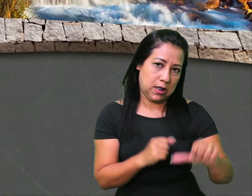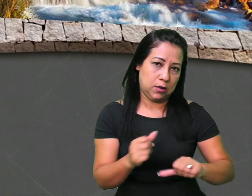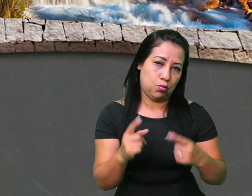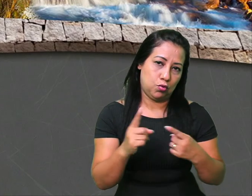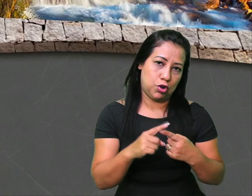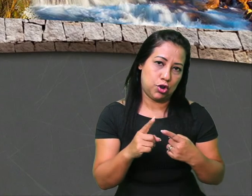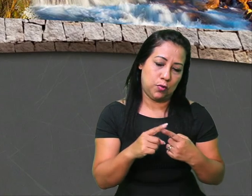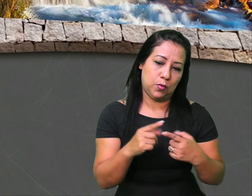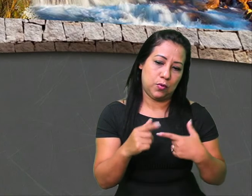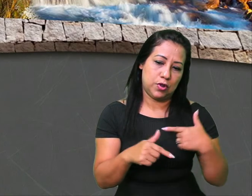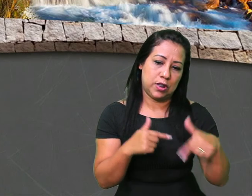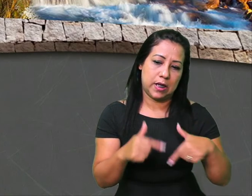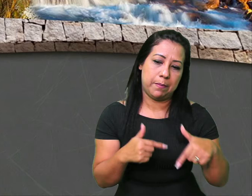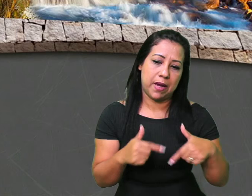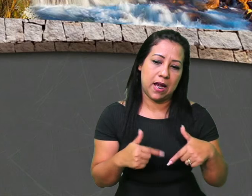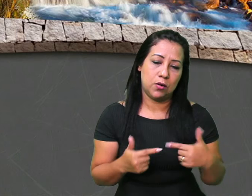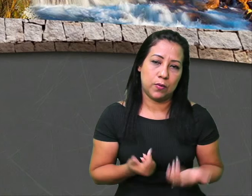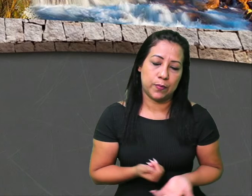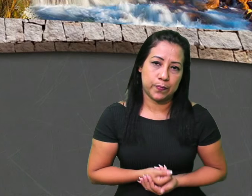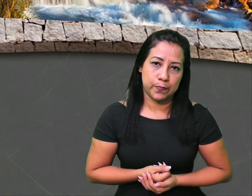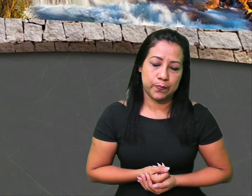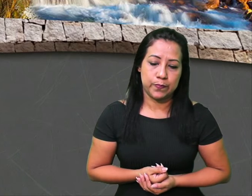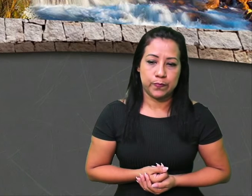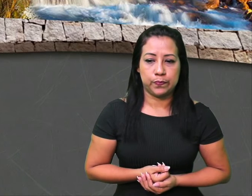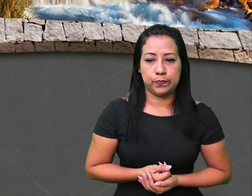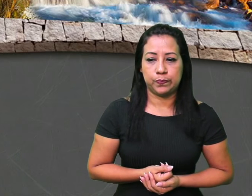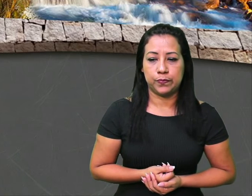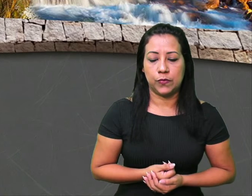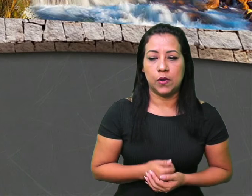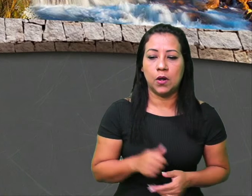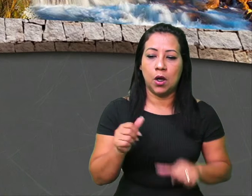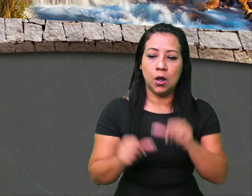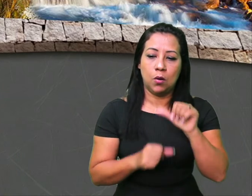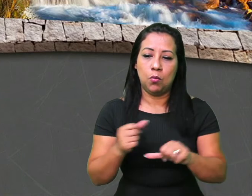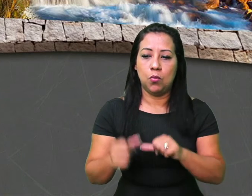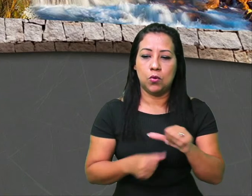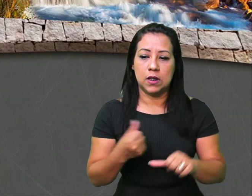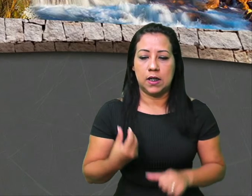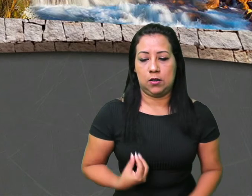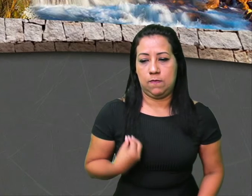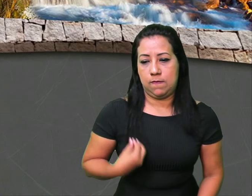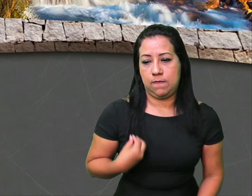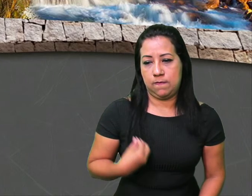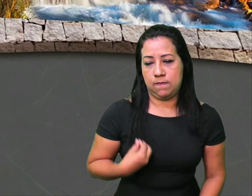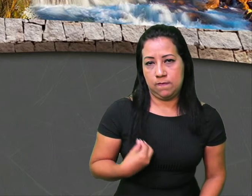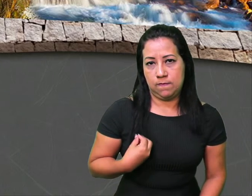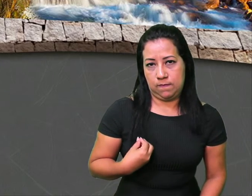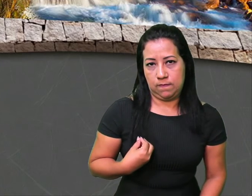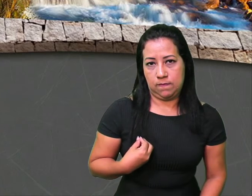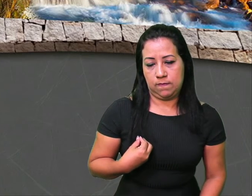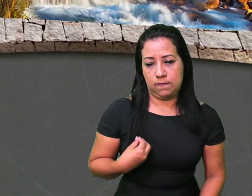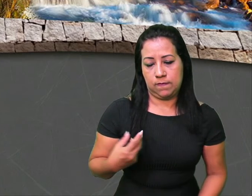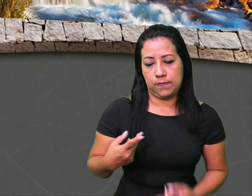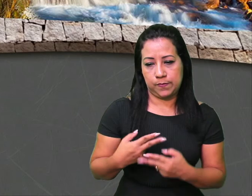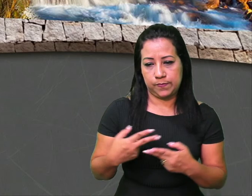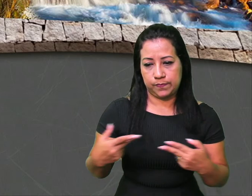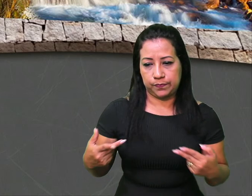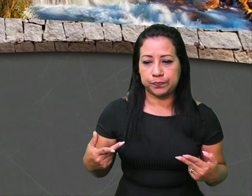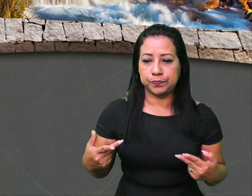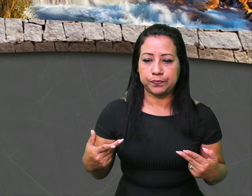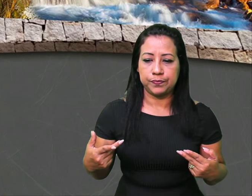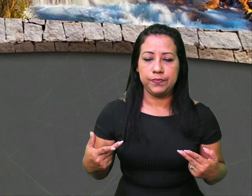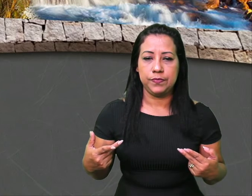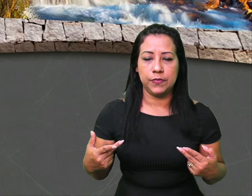pouco, tá? Tipo de funções das cidades, mudando a qualidade de vida, tá? Porque São Paulo ficou muito